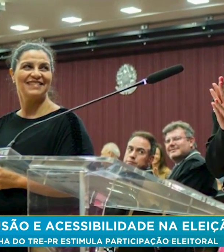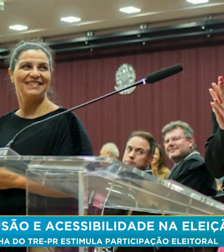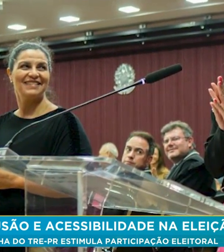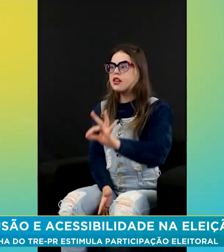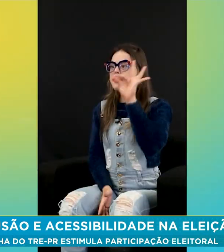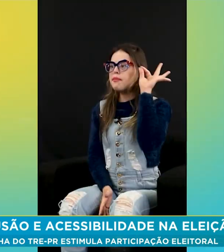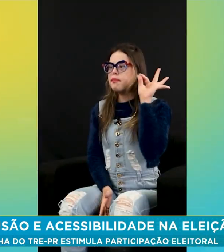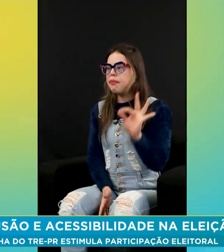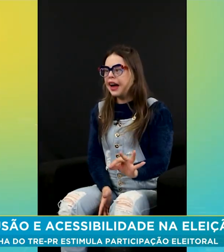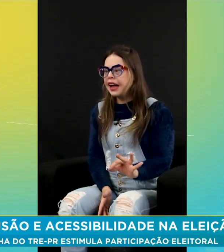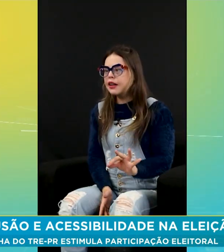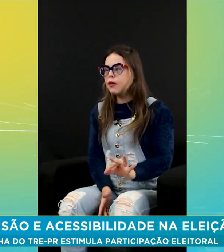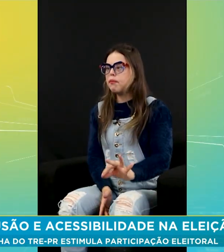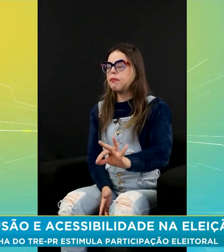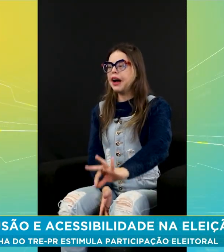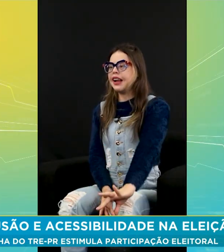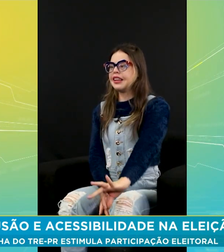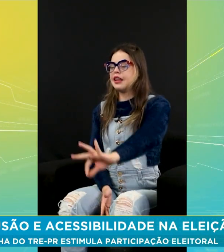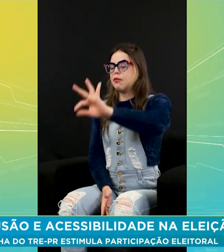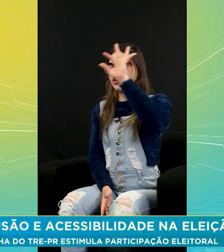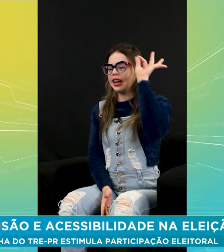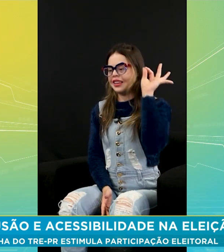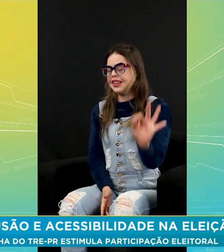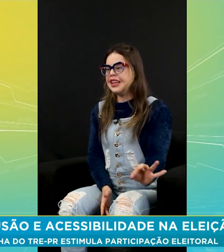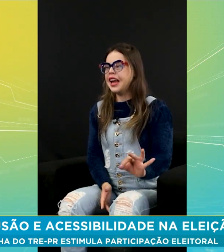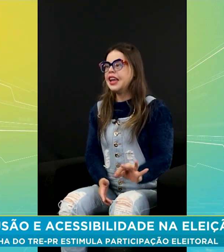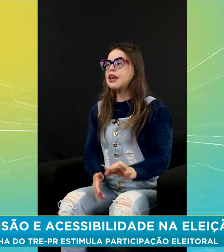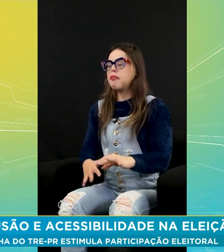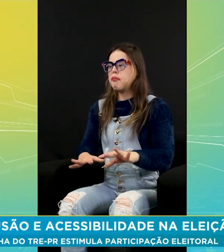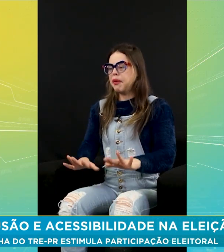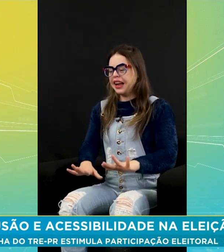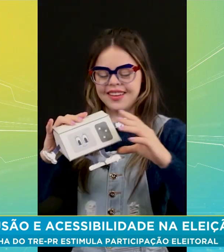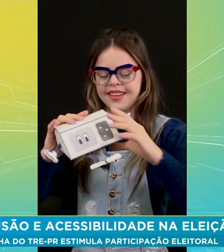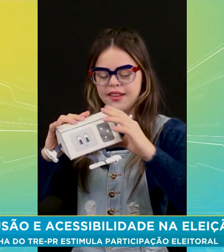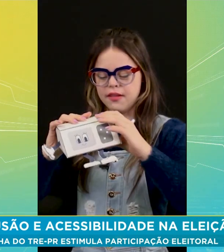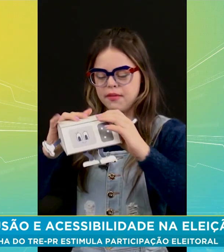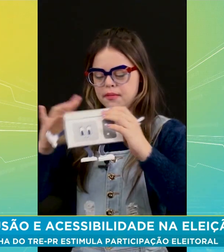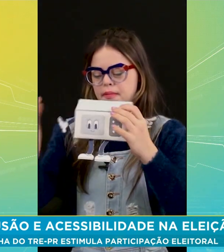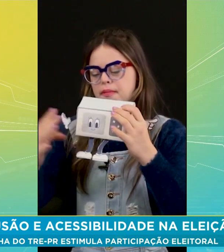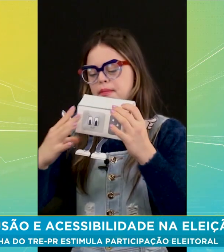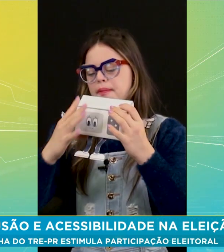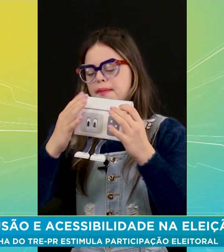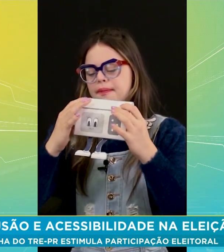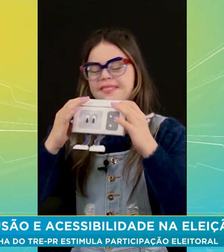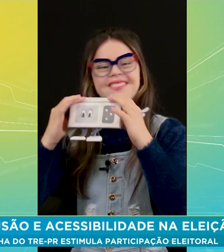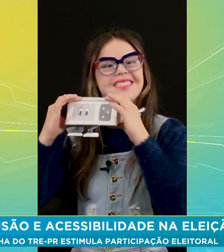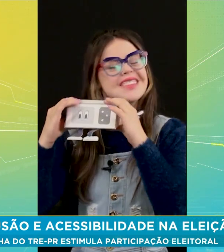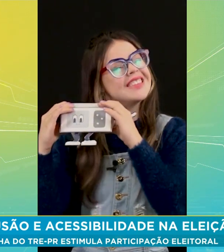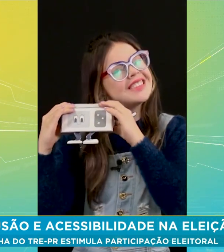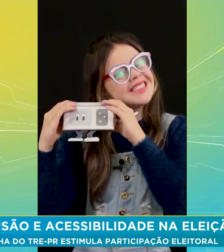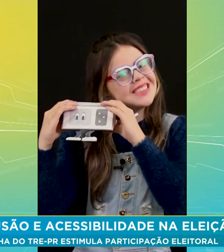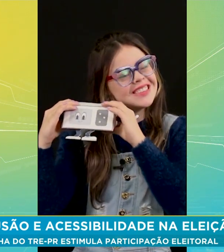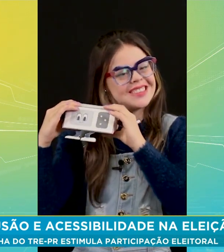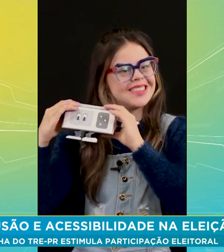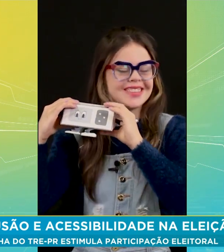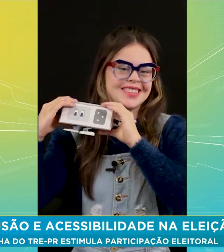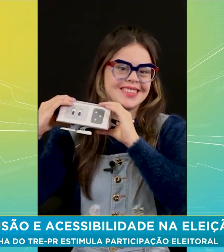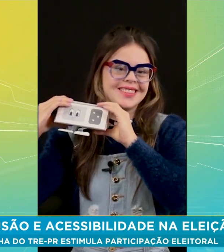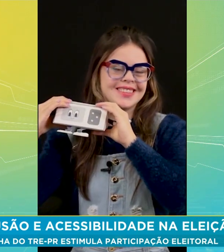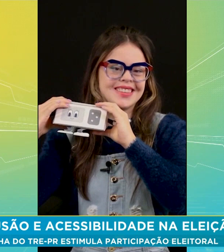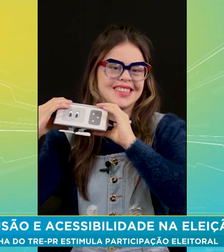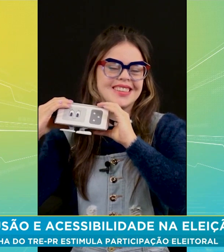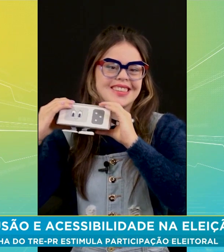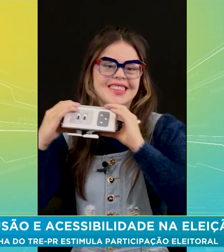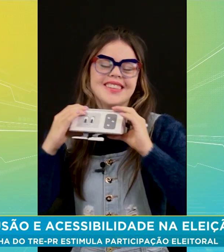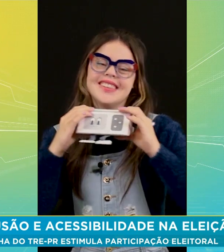acessibilidade da Justiça Eleitoral do Paraná em 2024 ela terá a missão de mostrar para outros